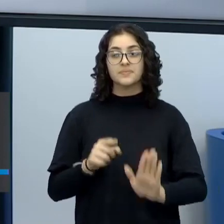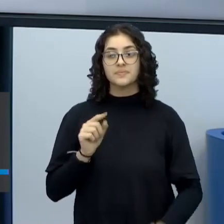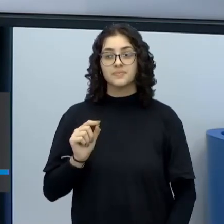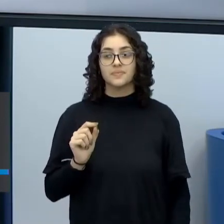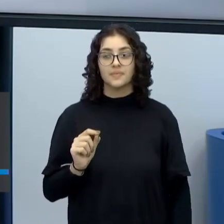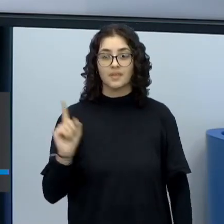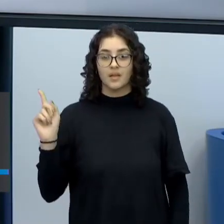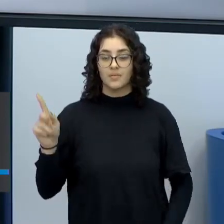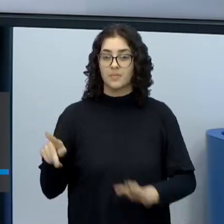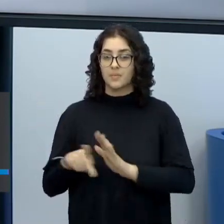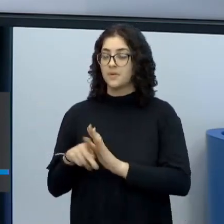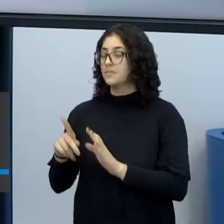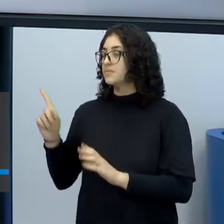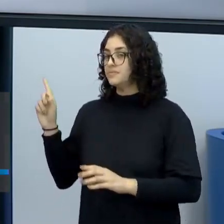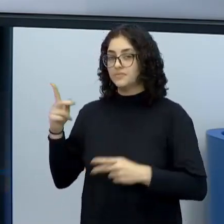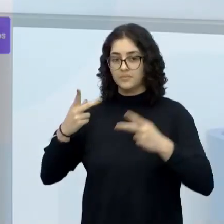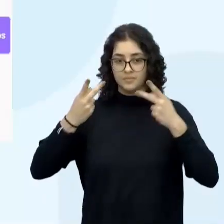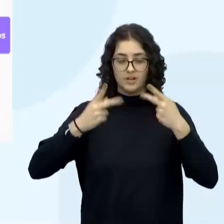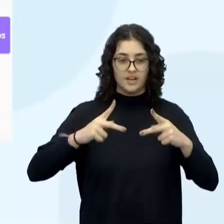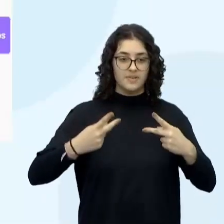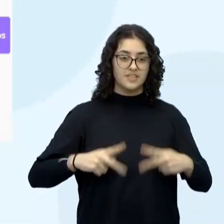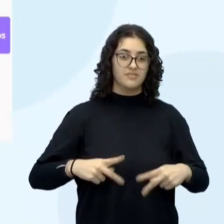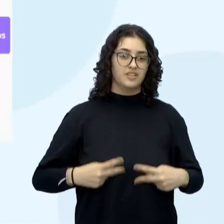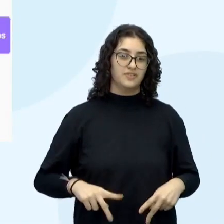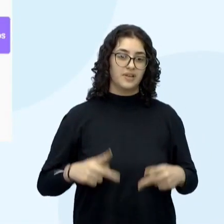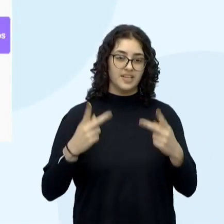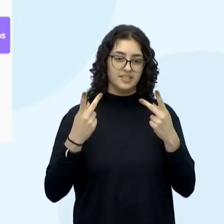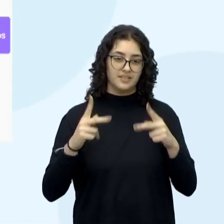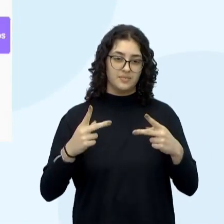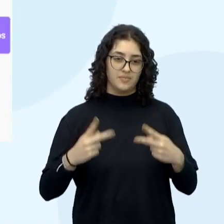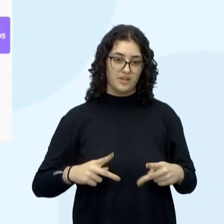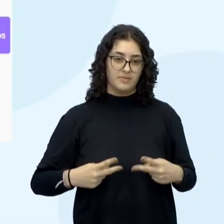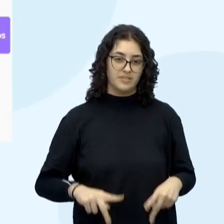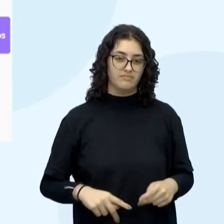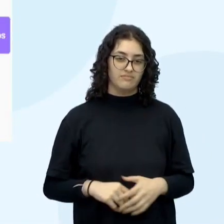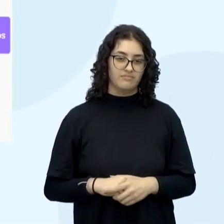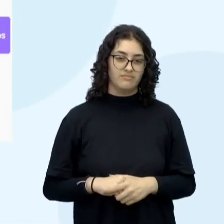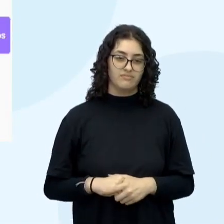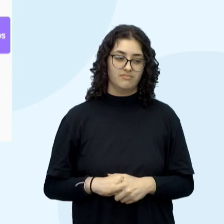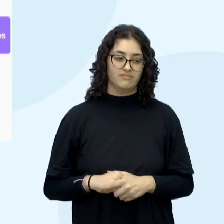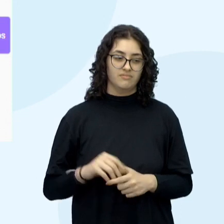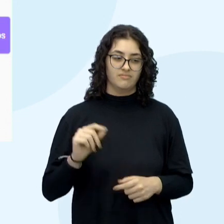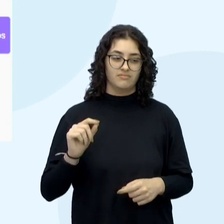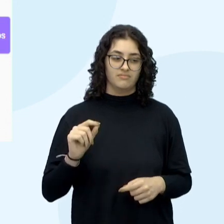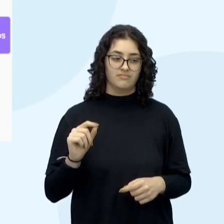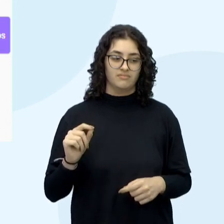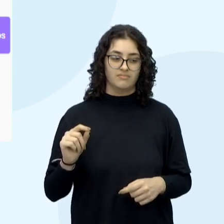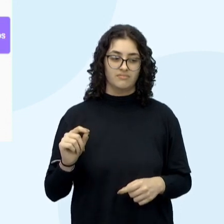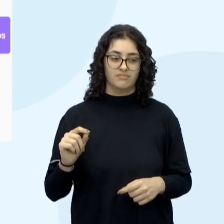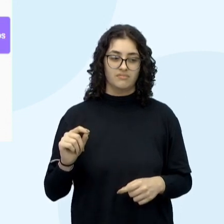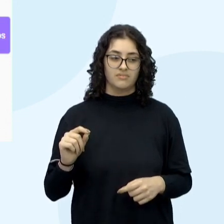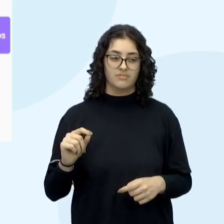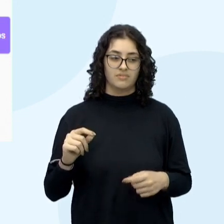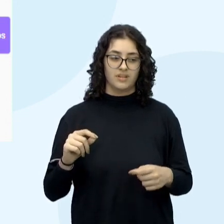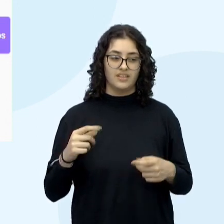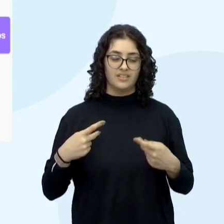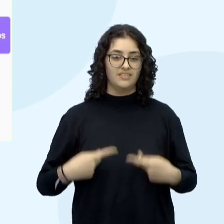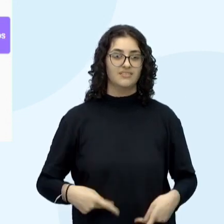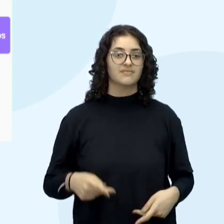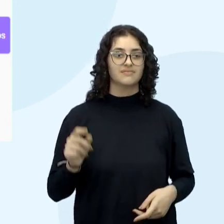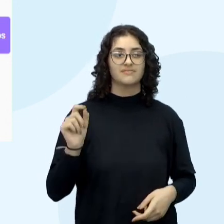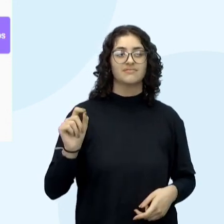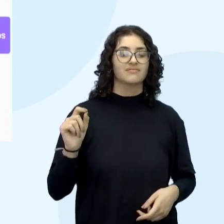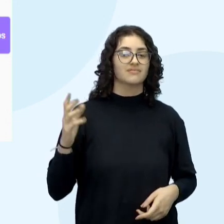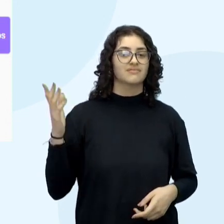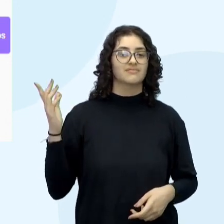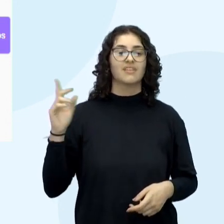a nossa programação. Então, para iniciar, tá, Osmar? Se você olhar aqui, parece difícil, mas não é. Mas se você ver, tem bastante roxinho. Tem, tá? muito roxinho. Então